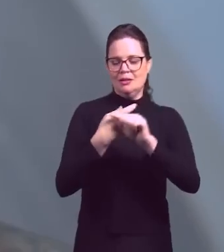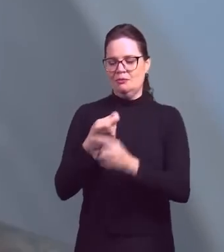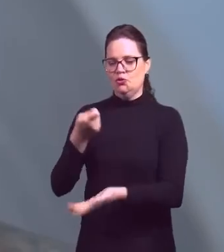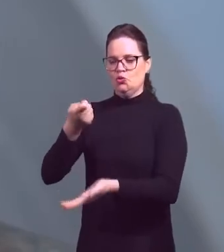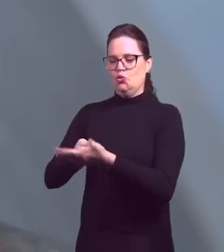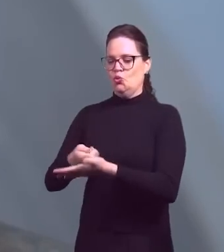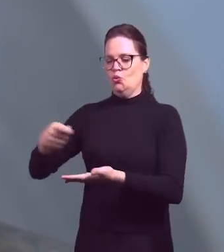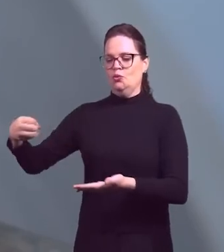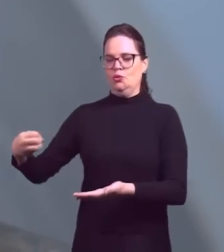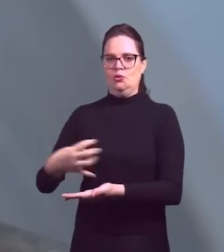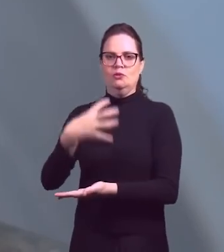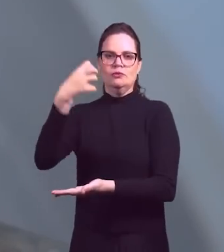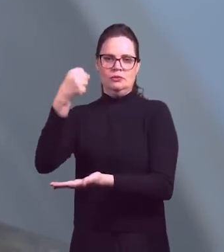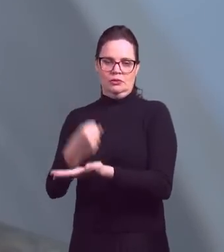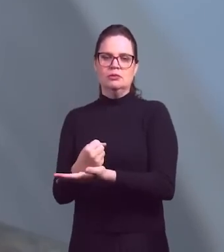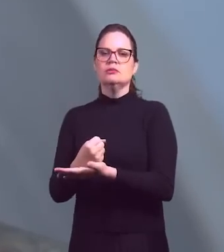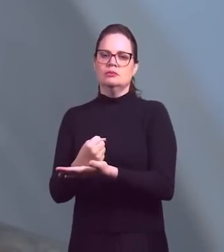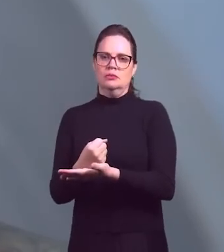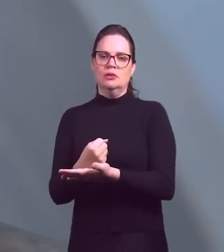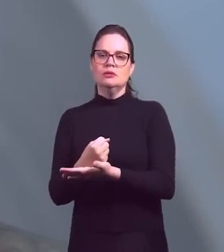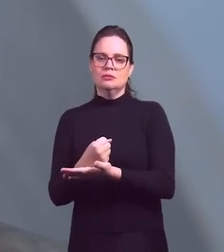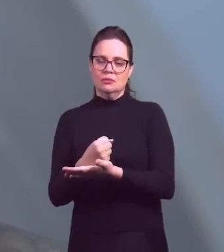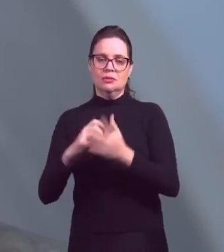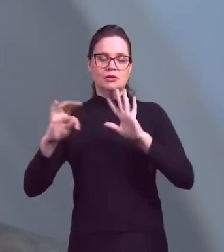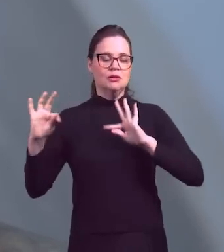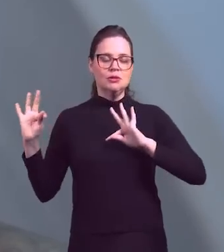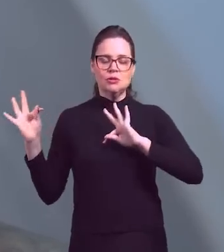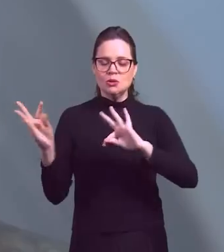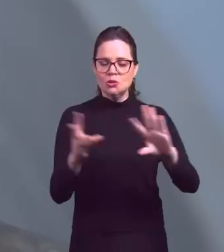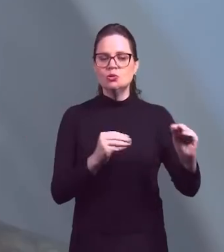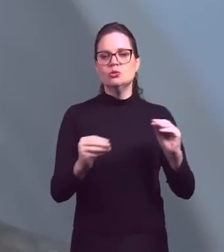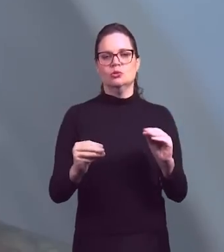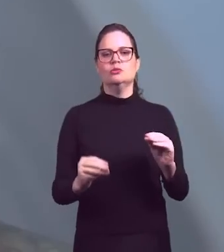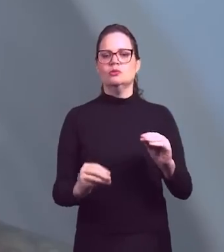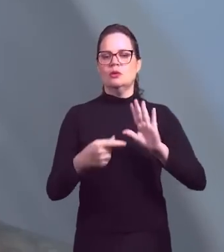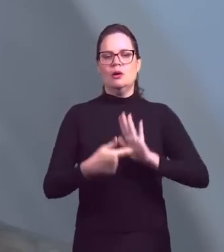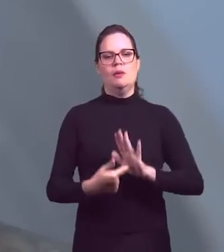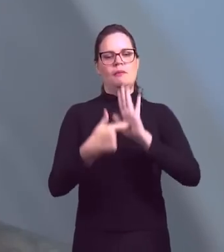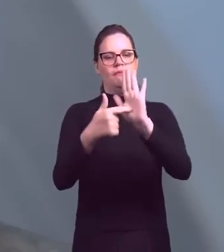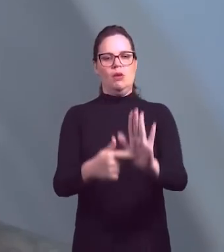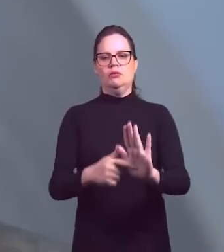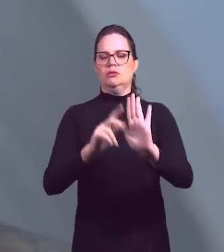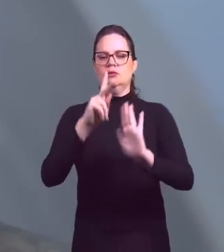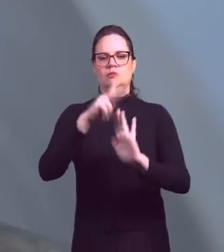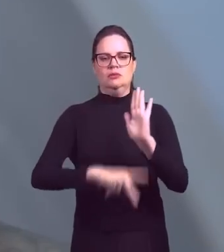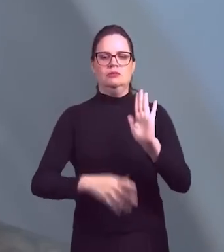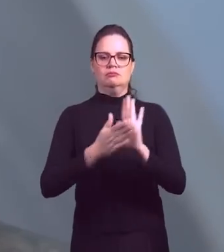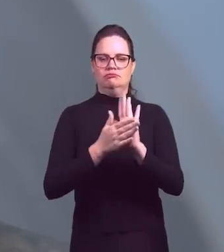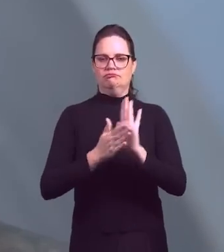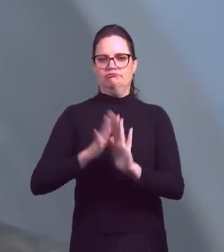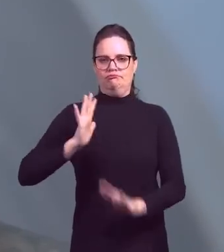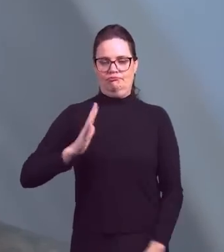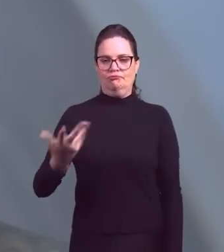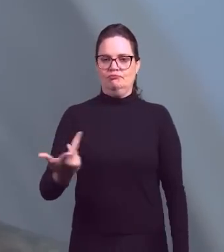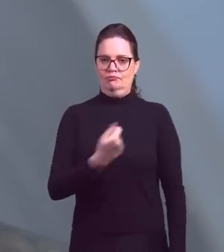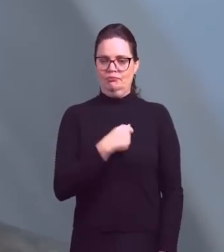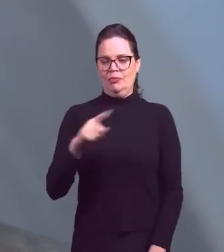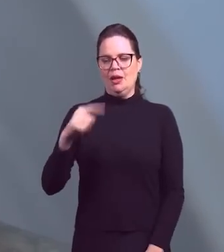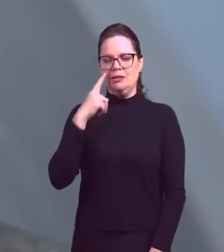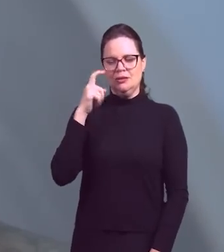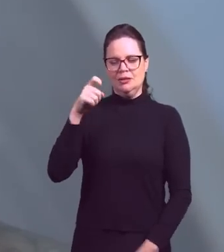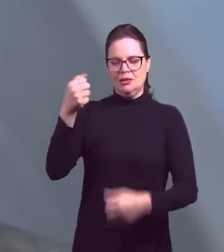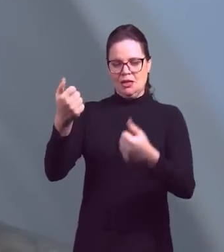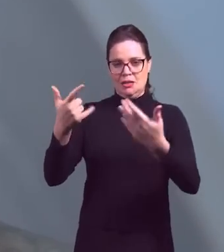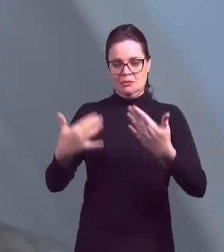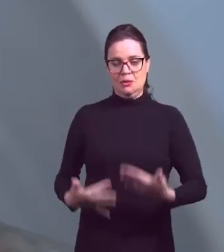que vai apontar em todos os aspectos para este projeto redentor. E é interessante a